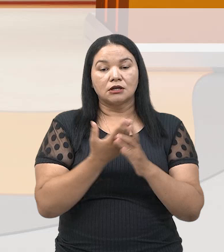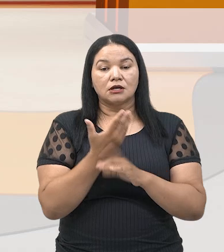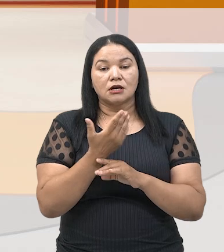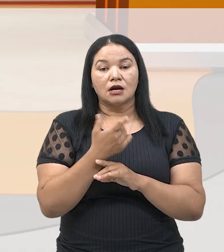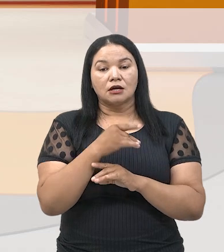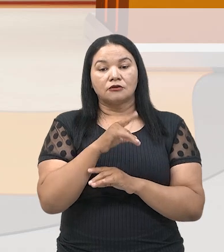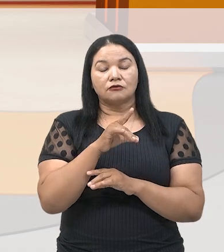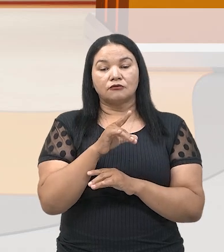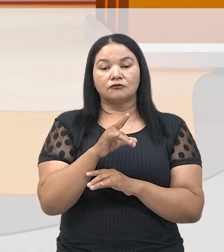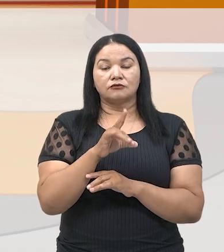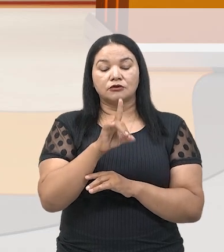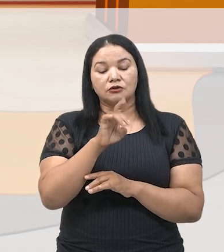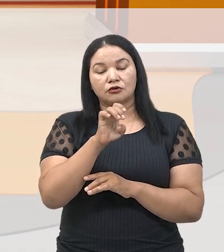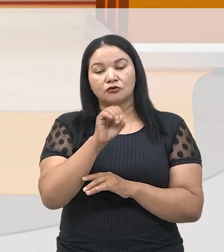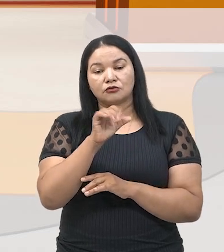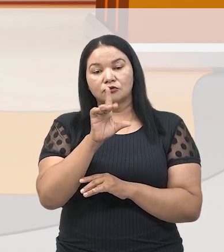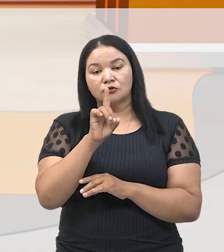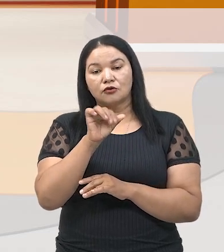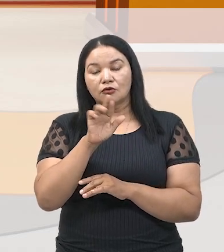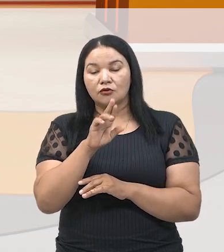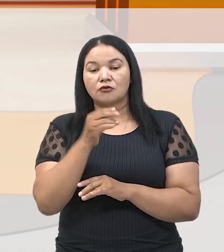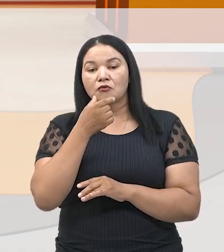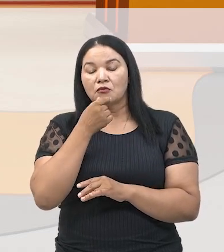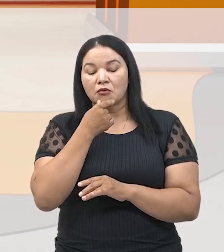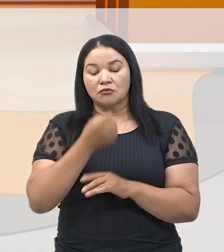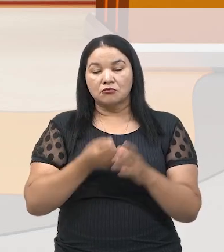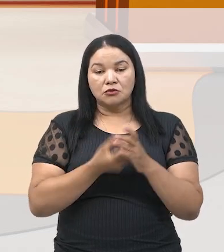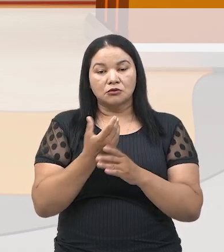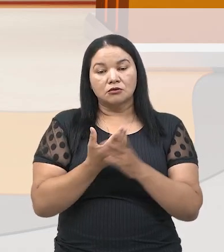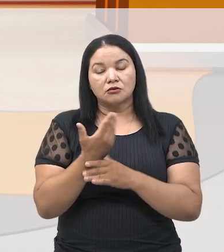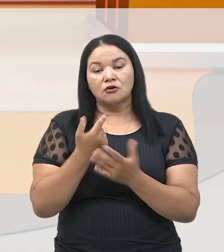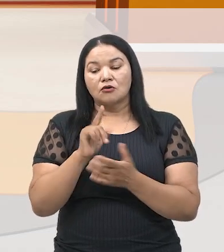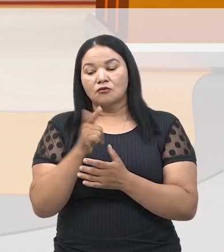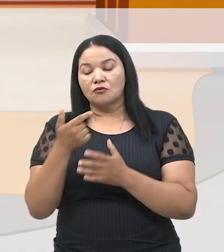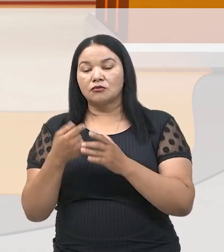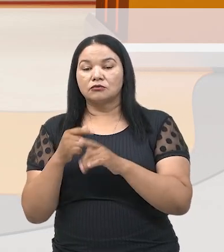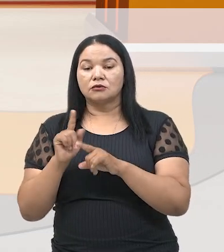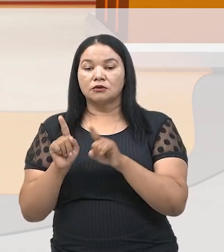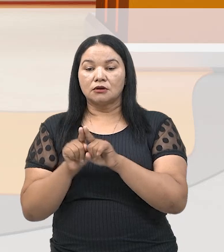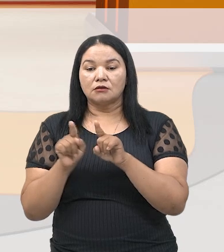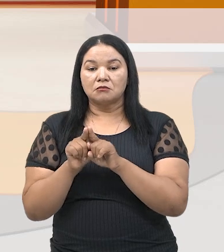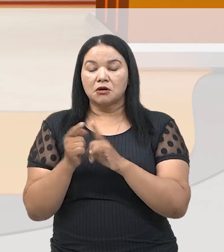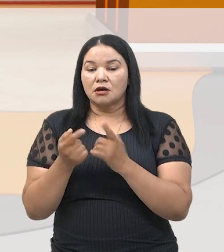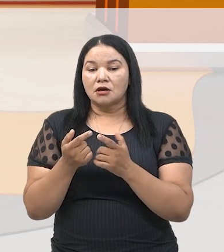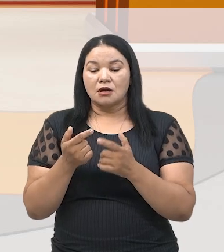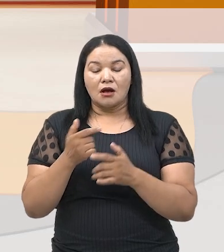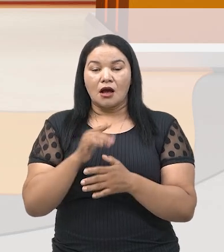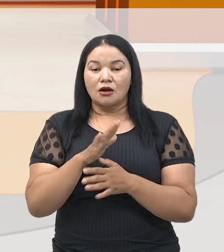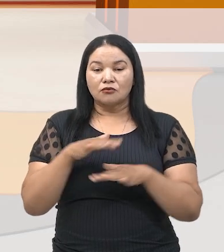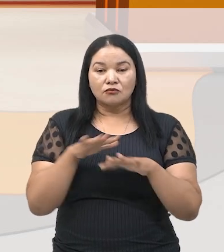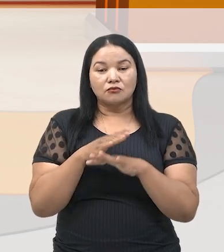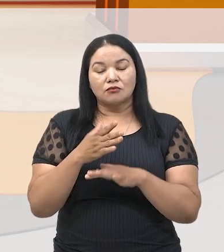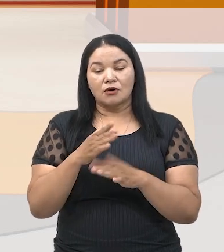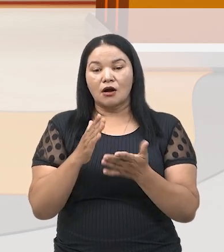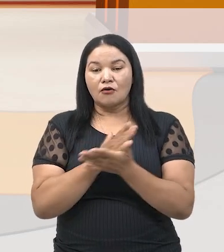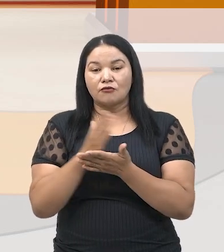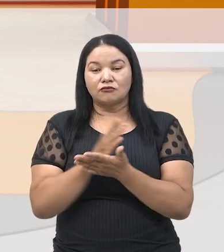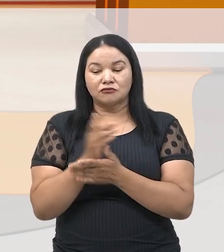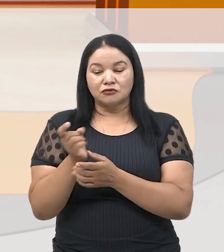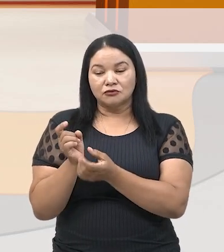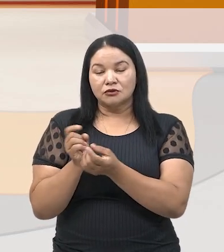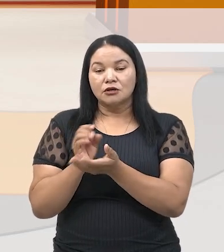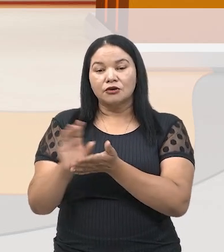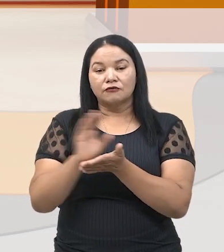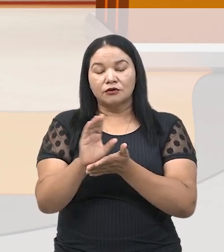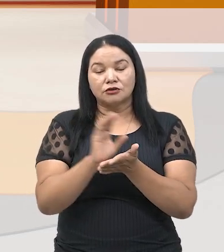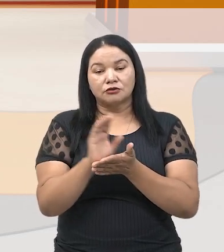por Floriano Peixoto, e também vamos observar o afastamento, né, de investimentos externos